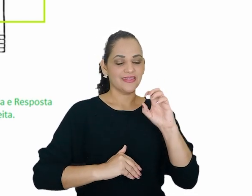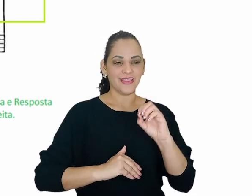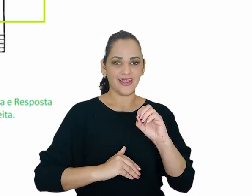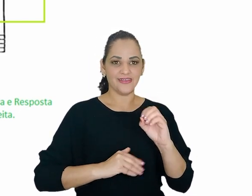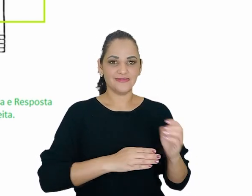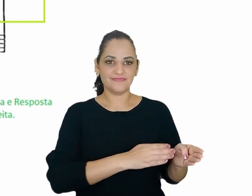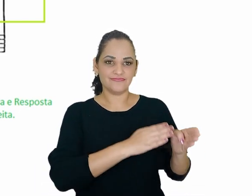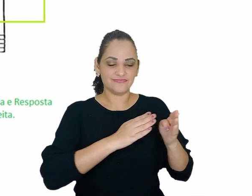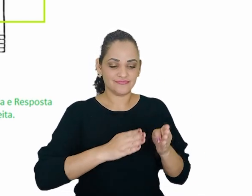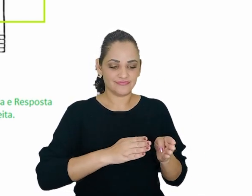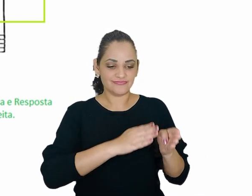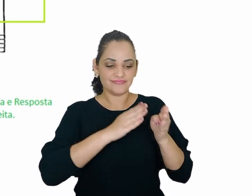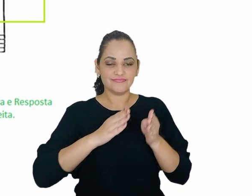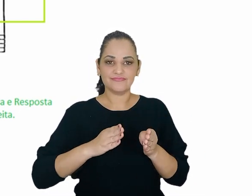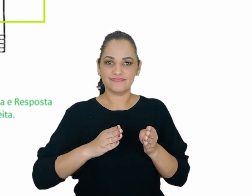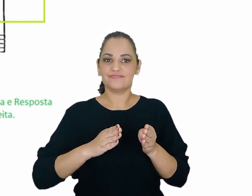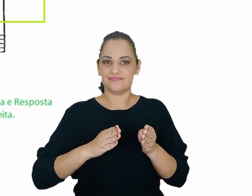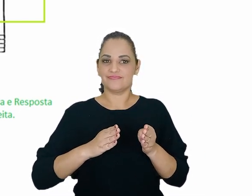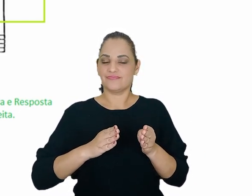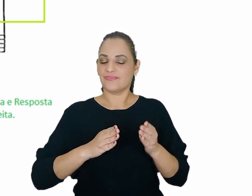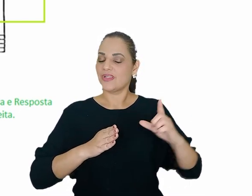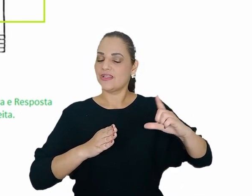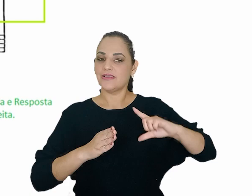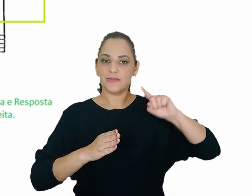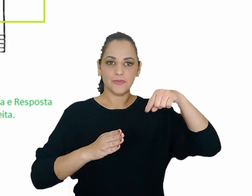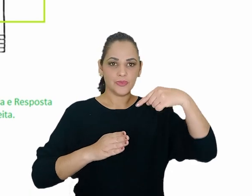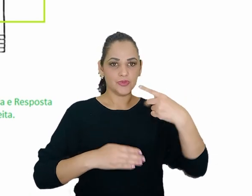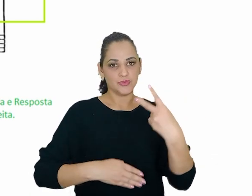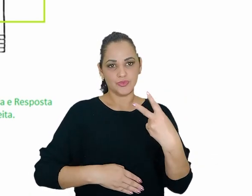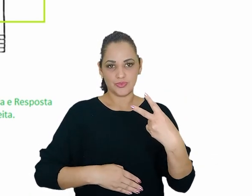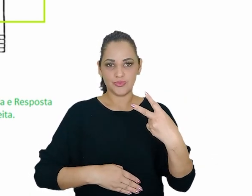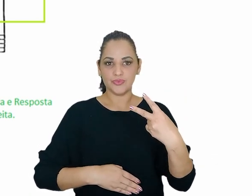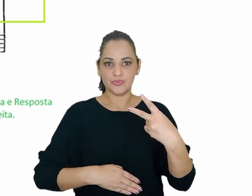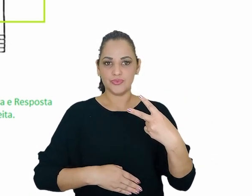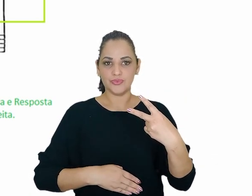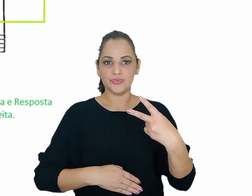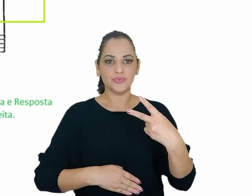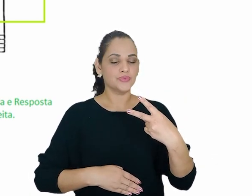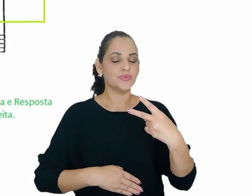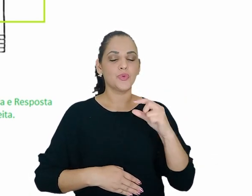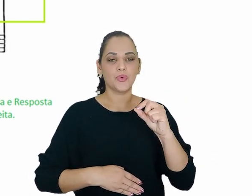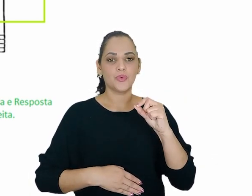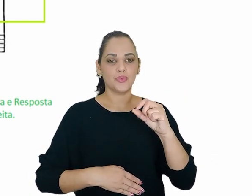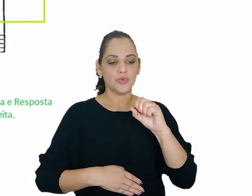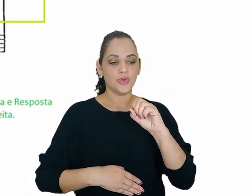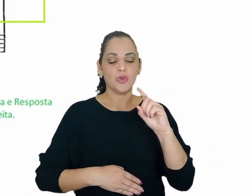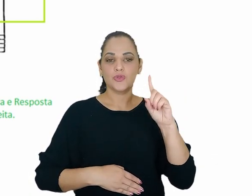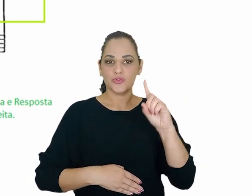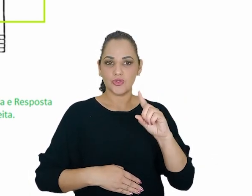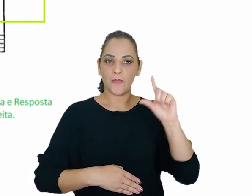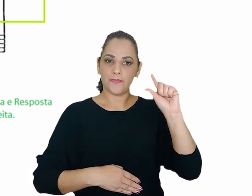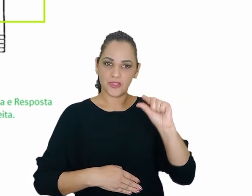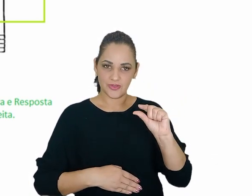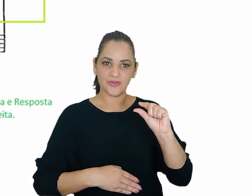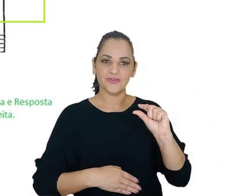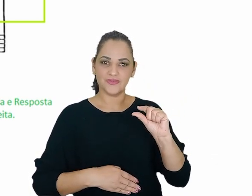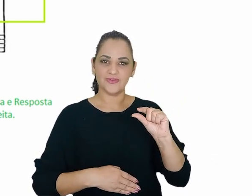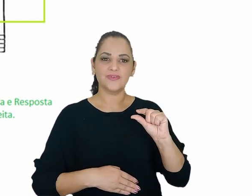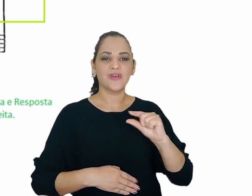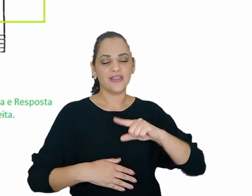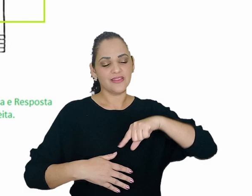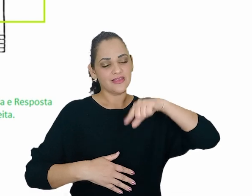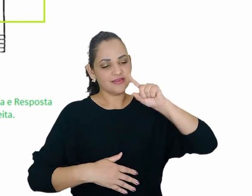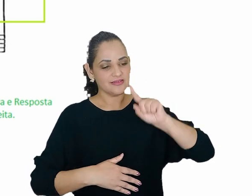Na resolução do segundo consequente, foi para a região de Sol menor. Este primeiro movimento continua com variações dos